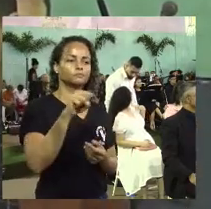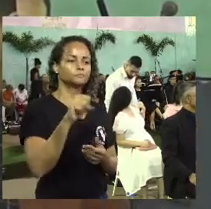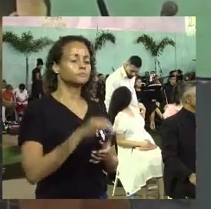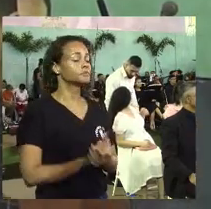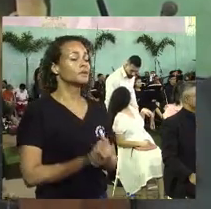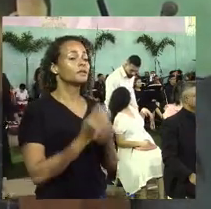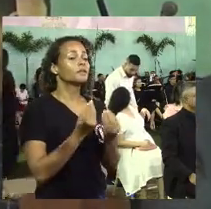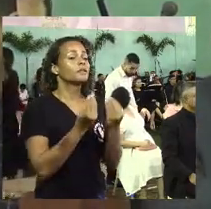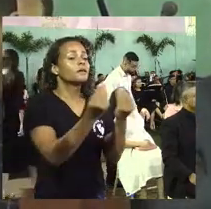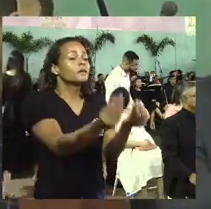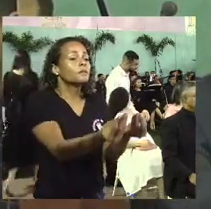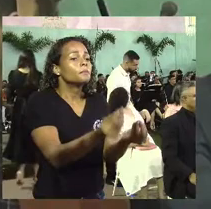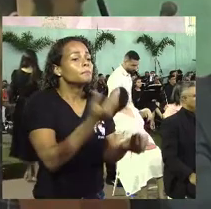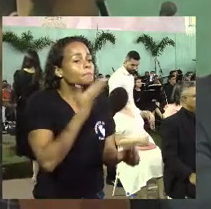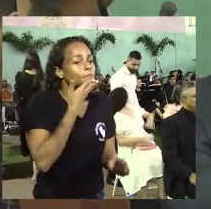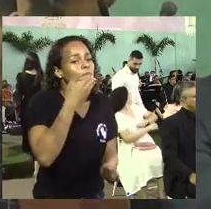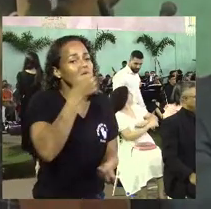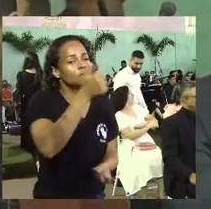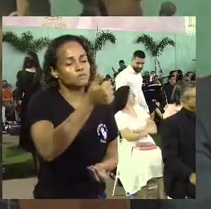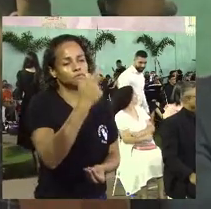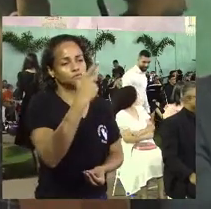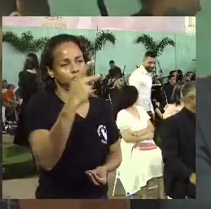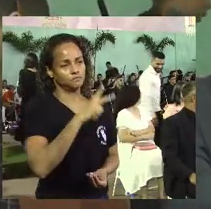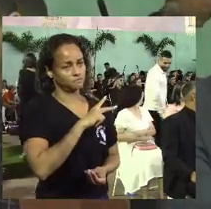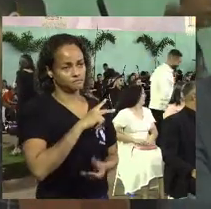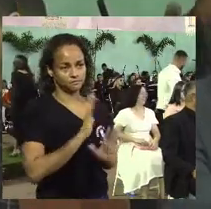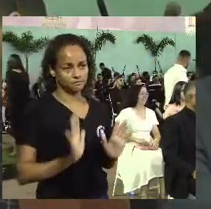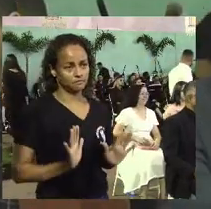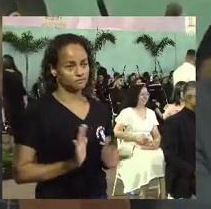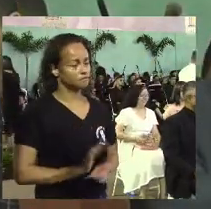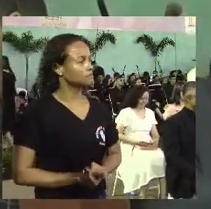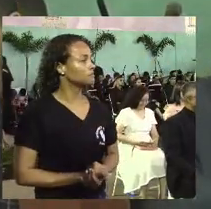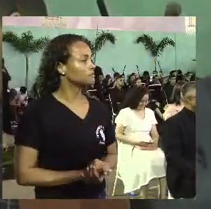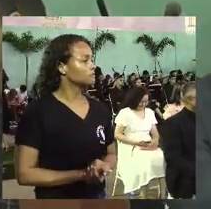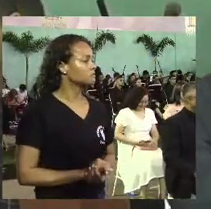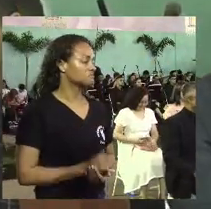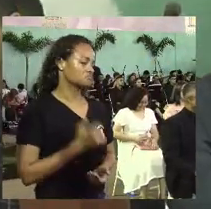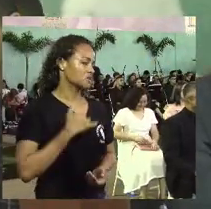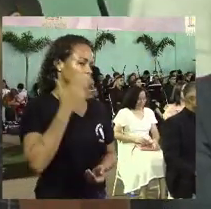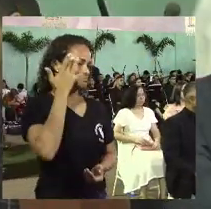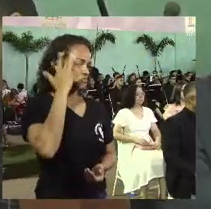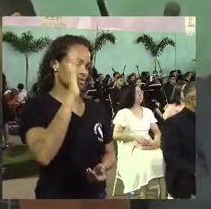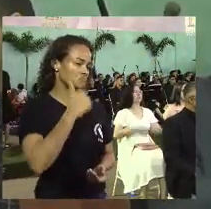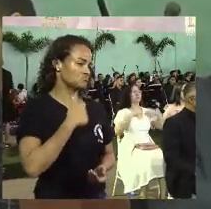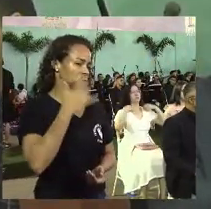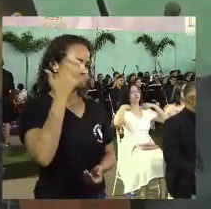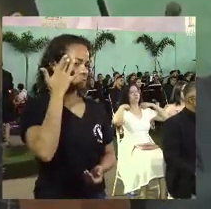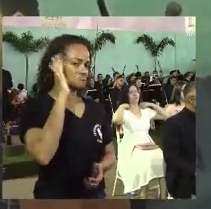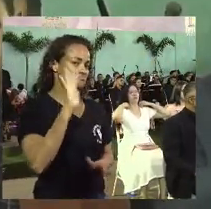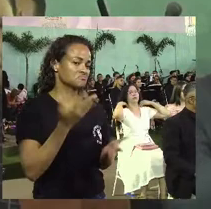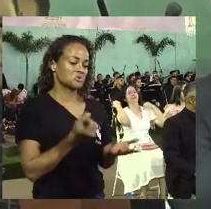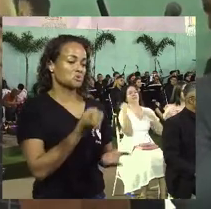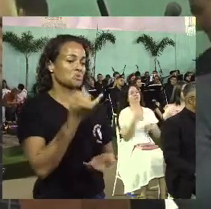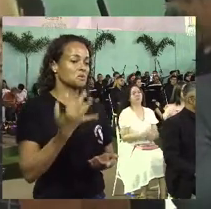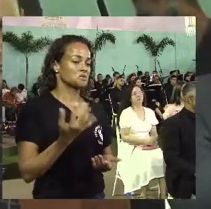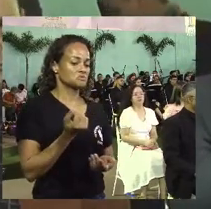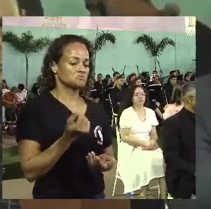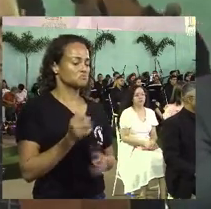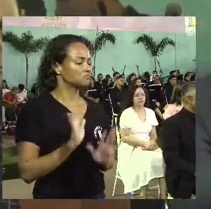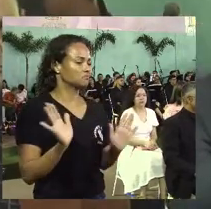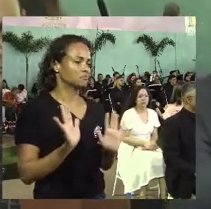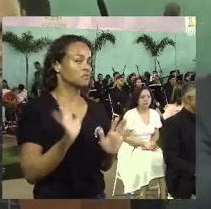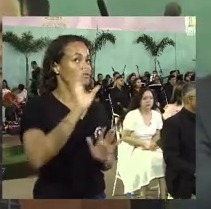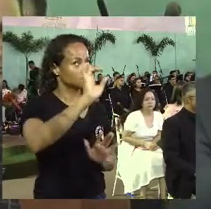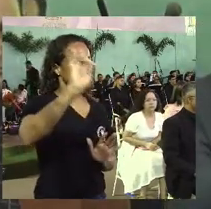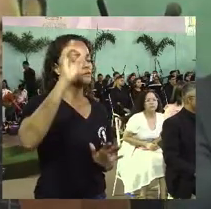deu o seu melhor verdade Deus o seu melhor eu não sei qual o seu melhor não tem a melhor possibilidade de saber mas